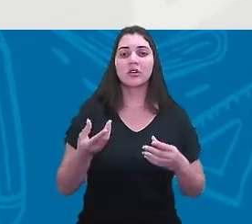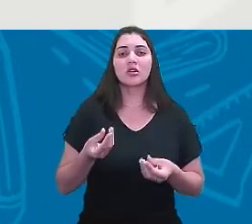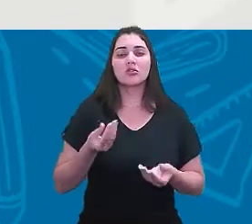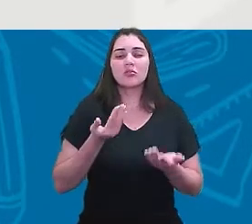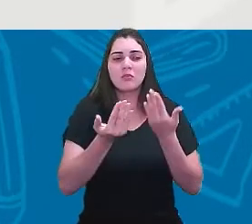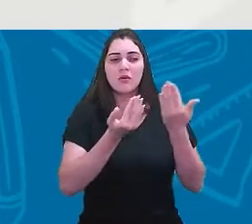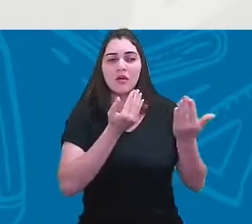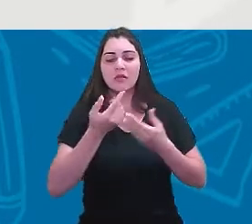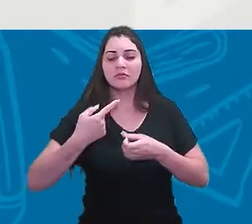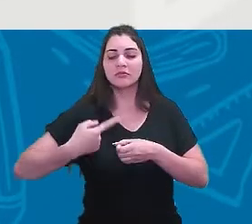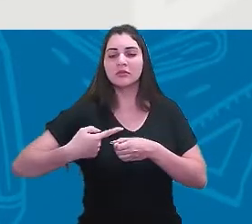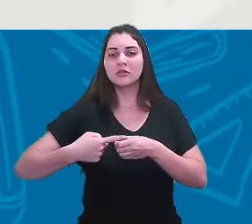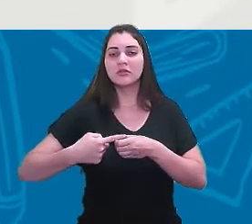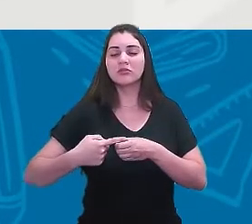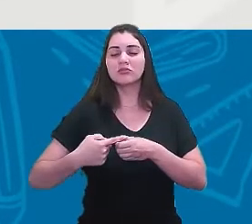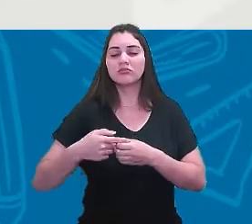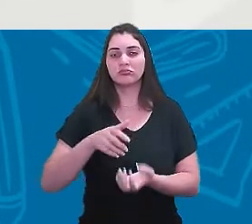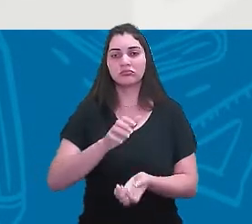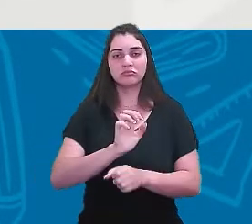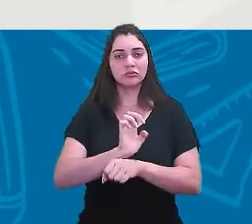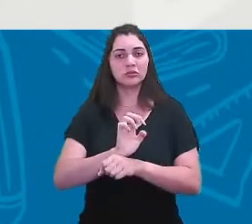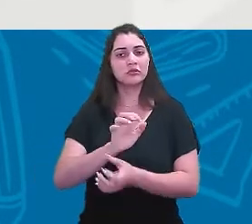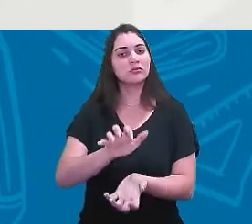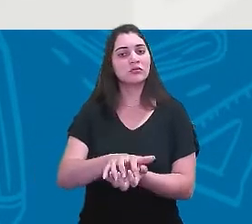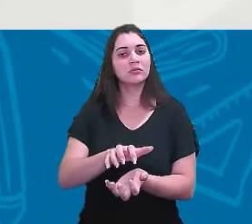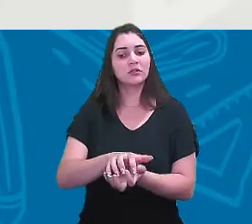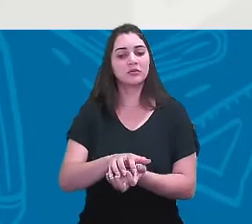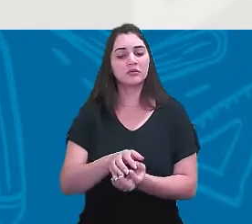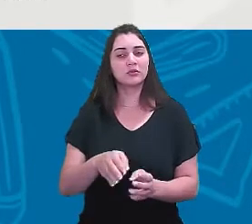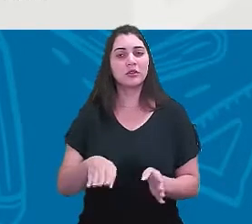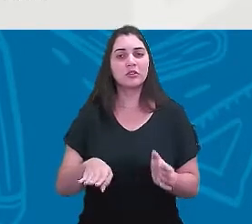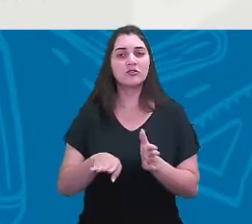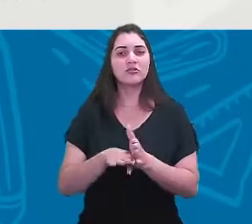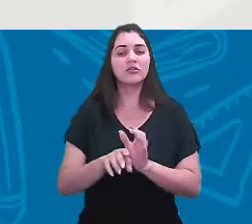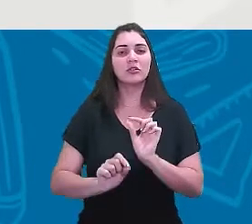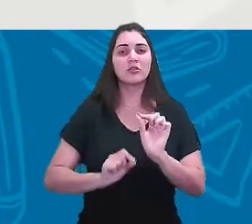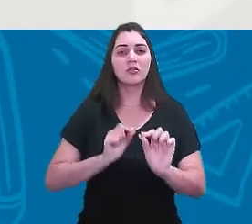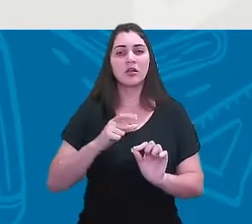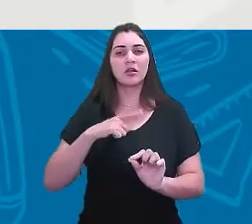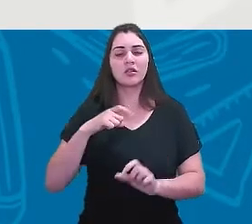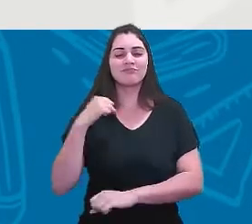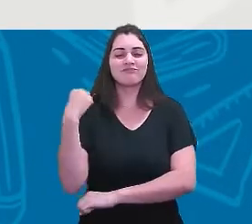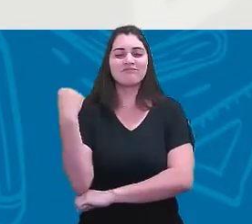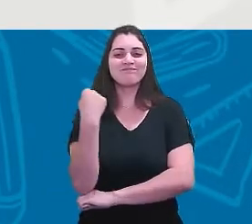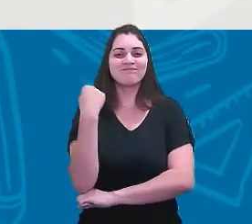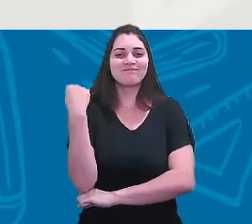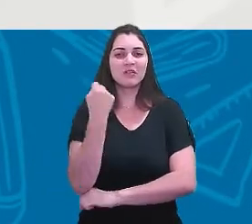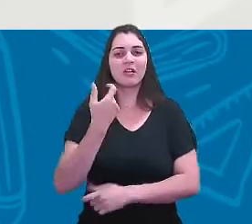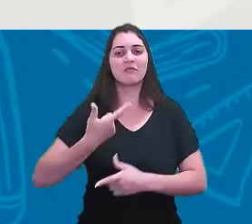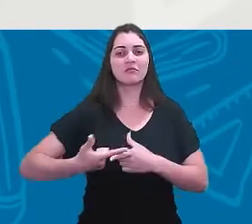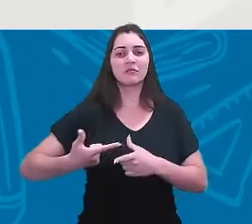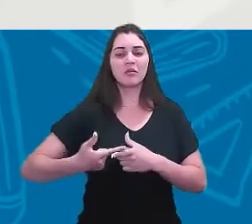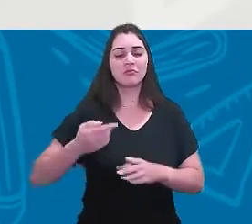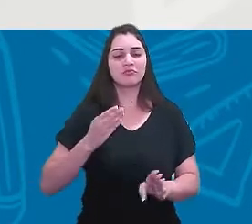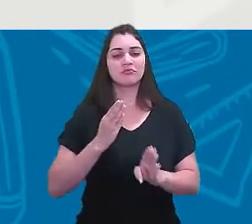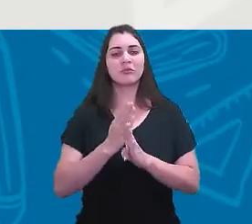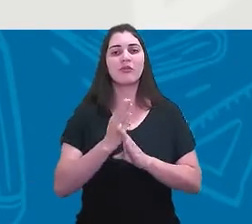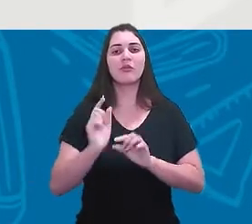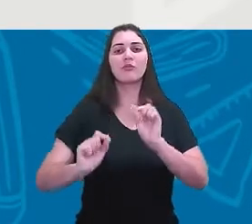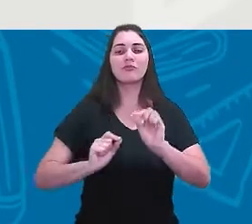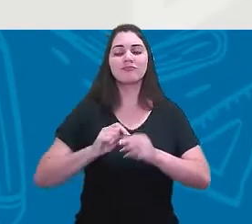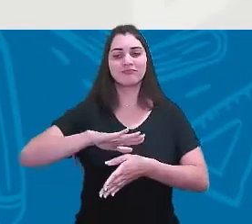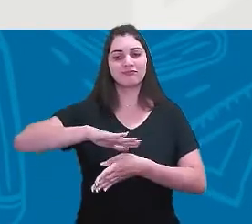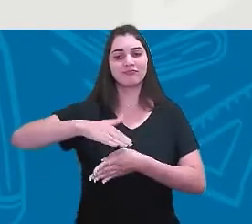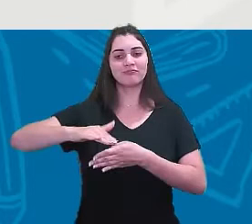do nosso estado de Pernambuco. E aí a gente chega num grave problema, né, que a gente encontra, né, na nossa Mata